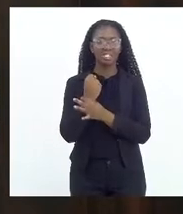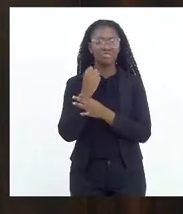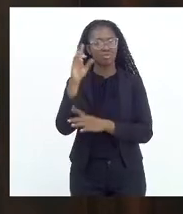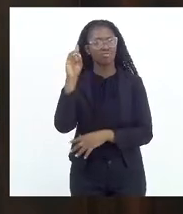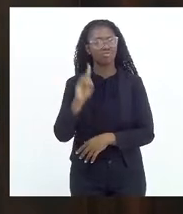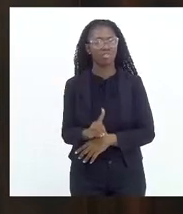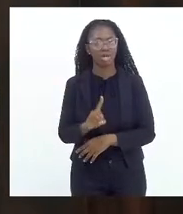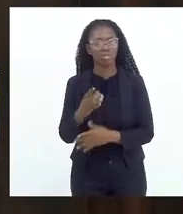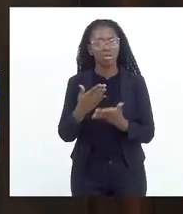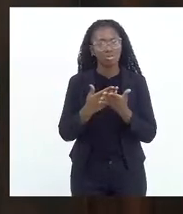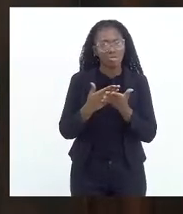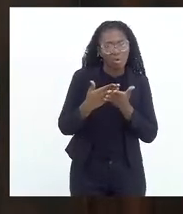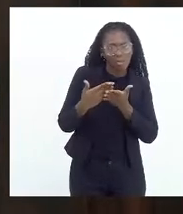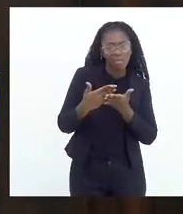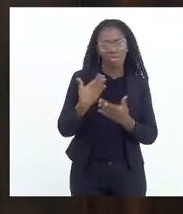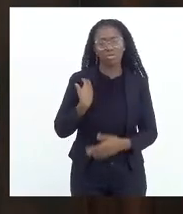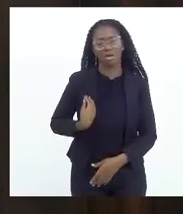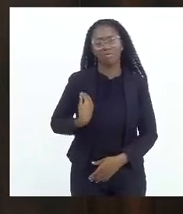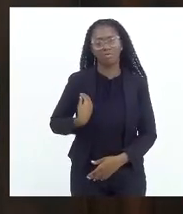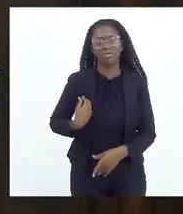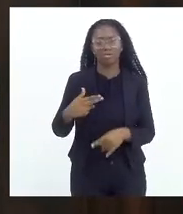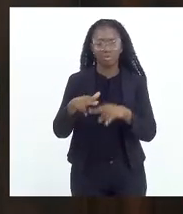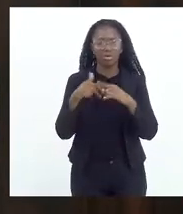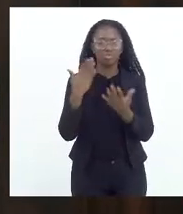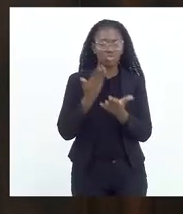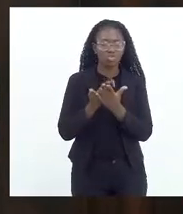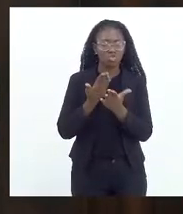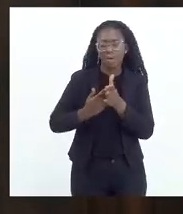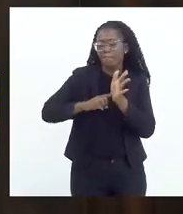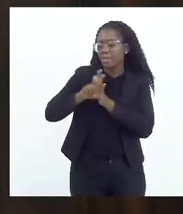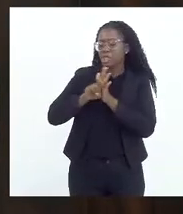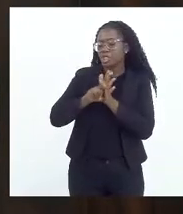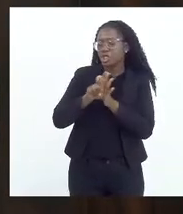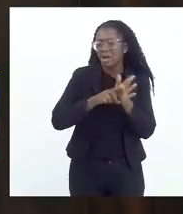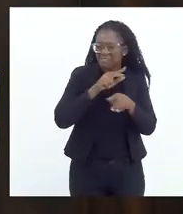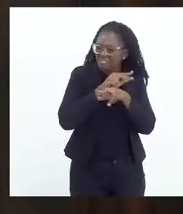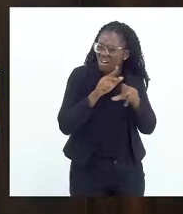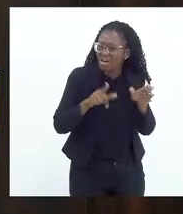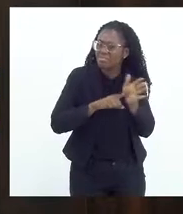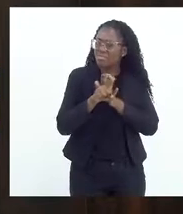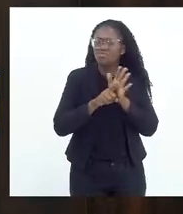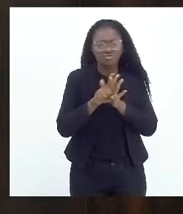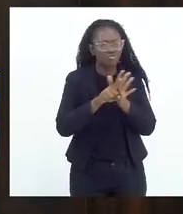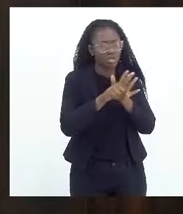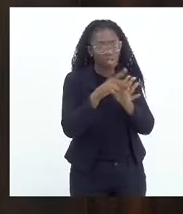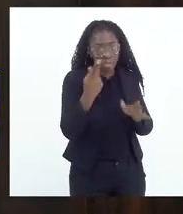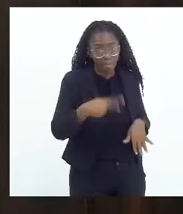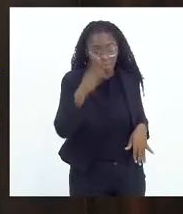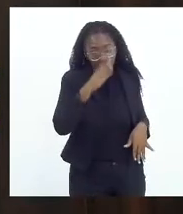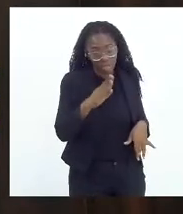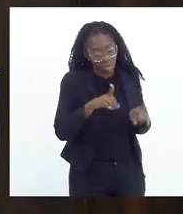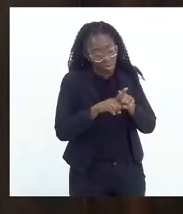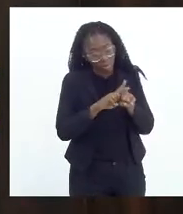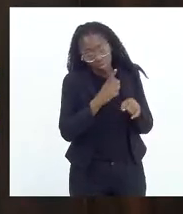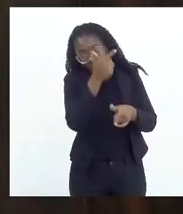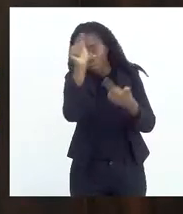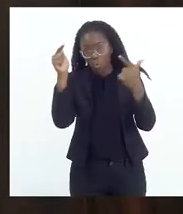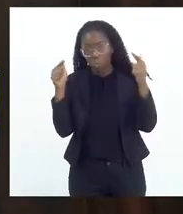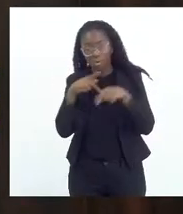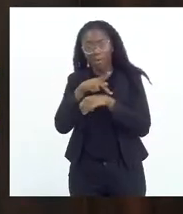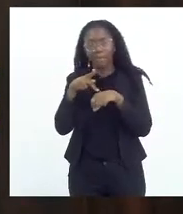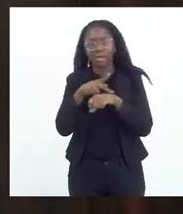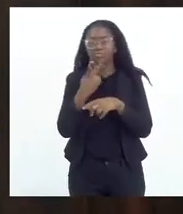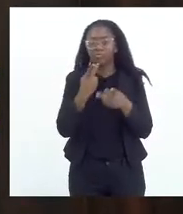direitos dos primeiros anos de vida, por conta dos estudos que já, várias pesquisas, inclusive internacionais, da importância da